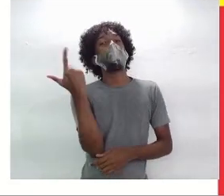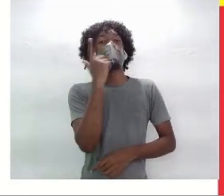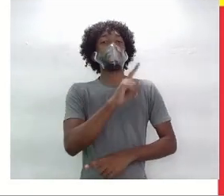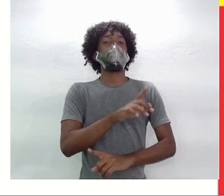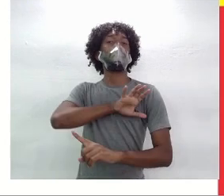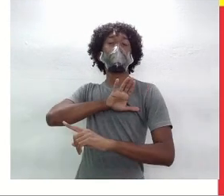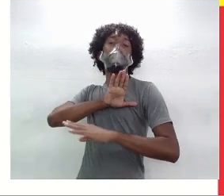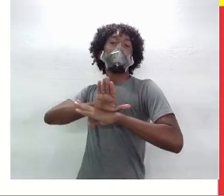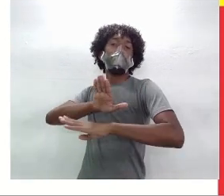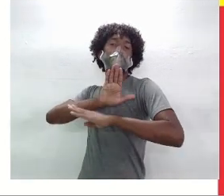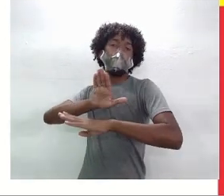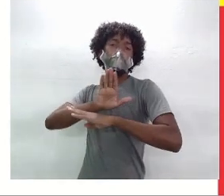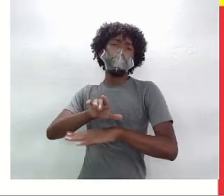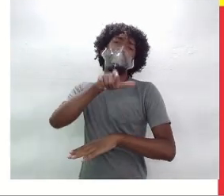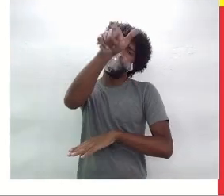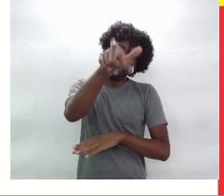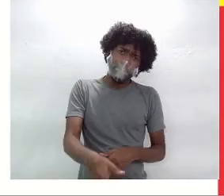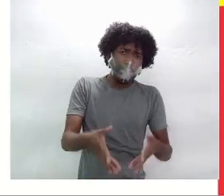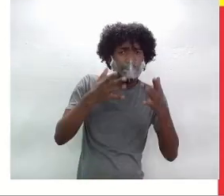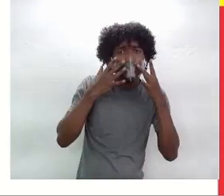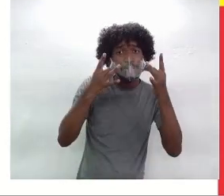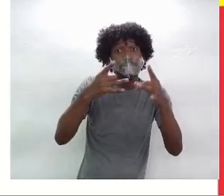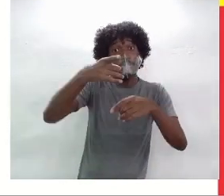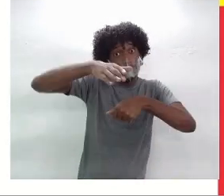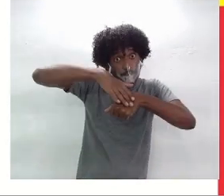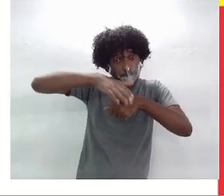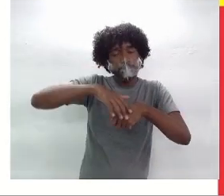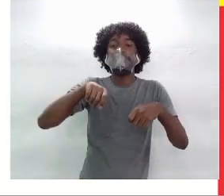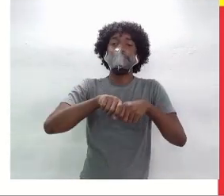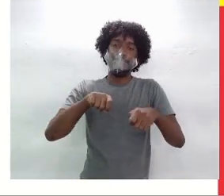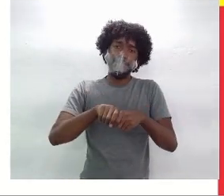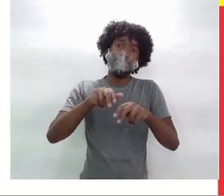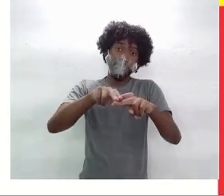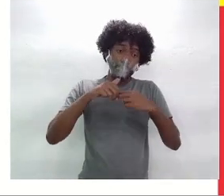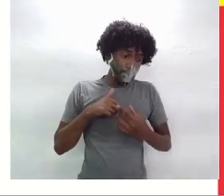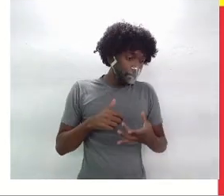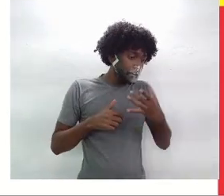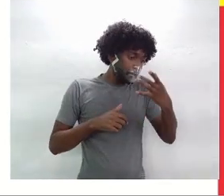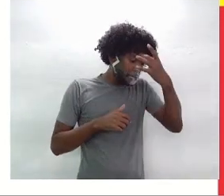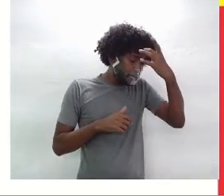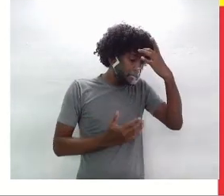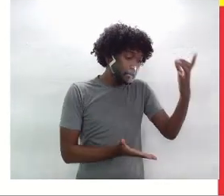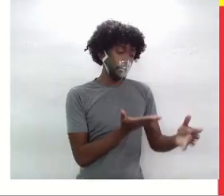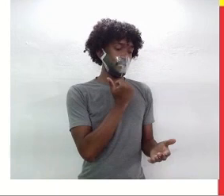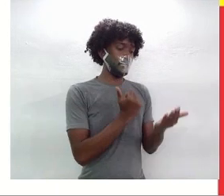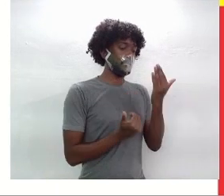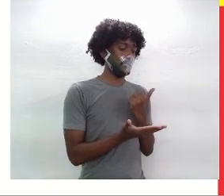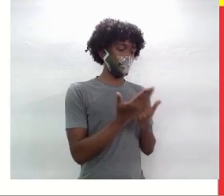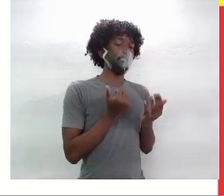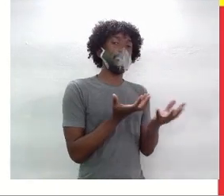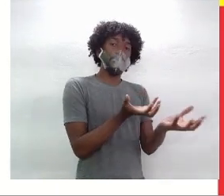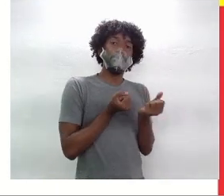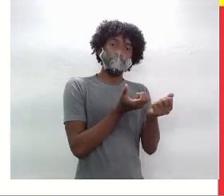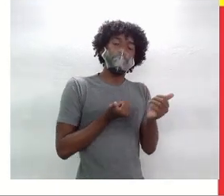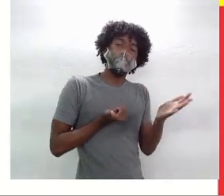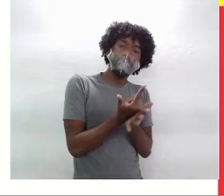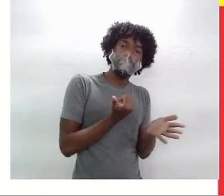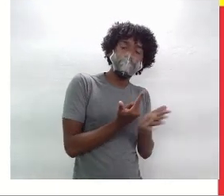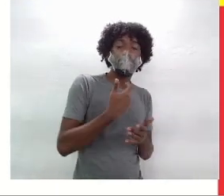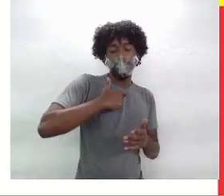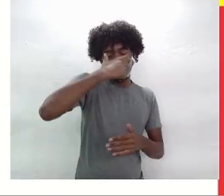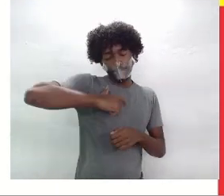atento, faça a sua parte, porque o consumo consciente, né, a contribuição